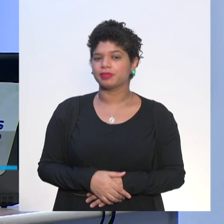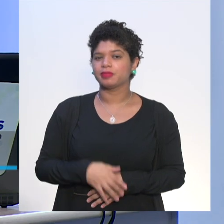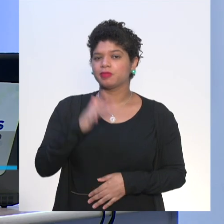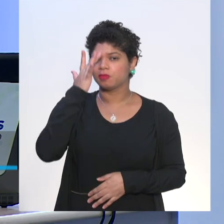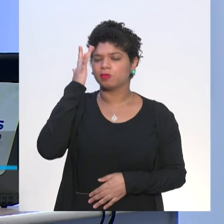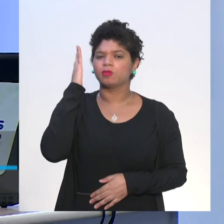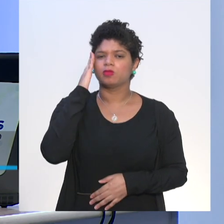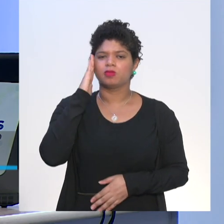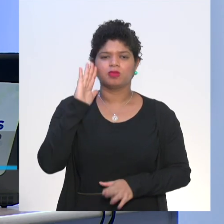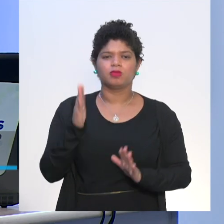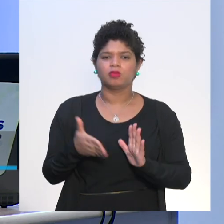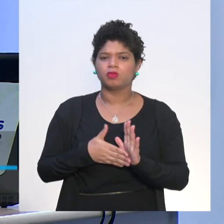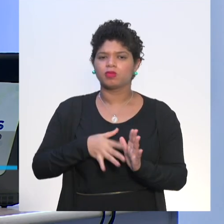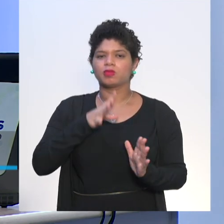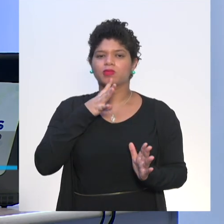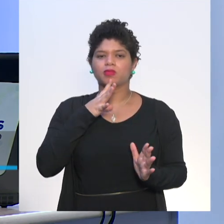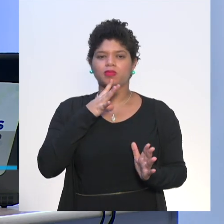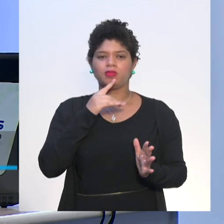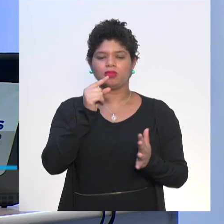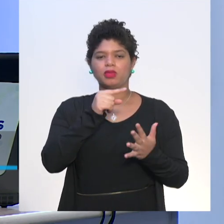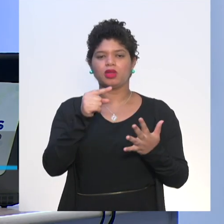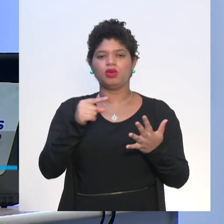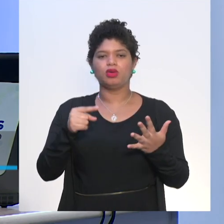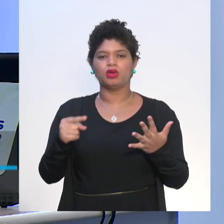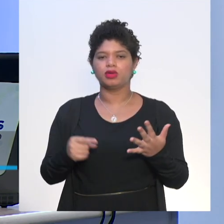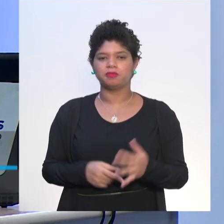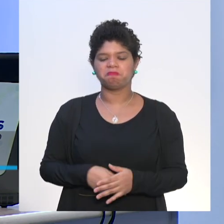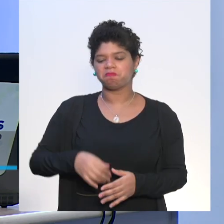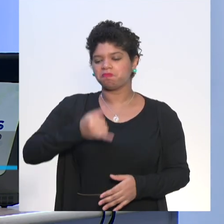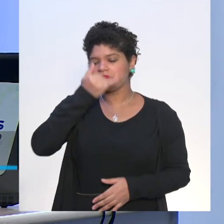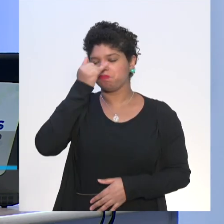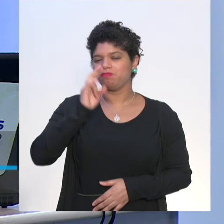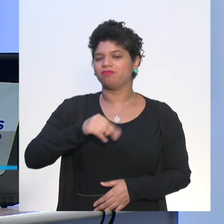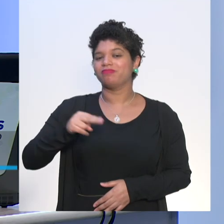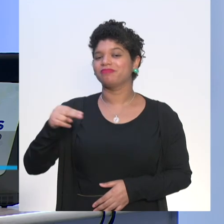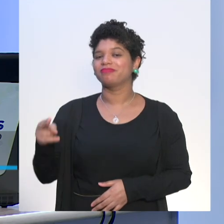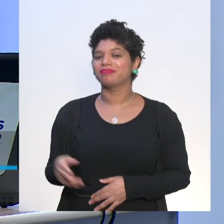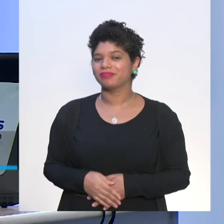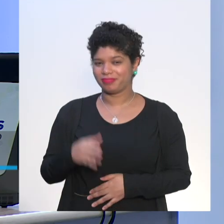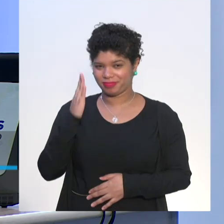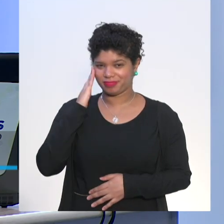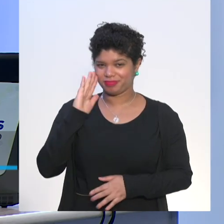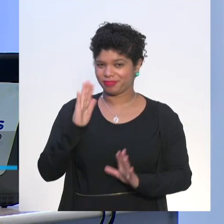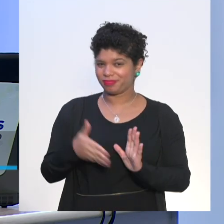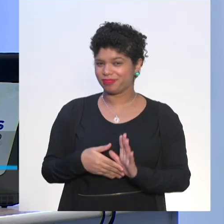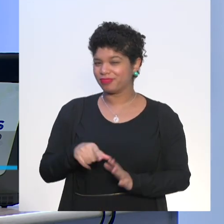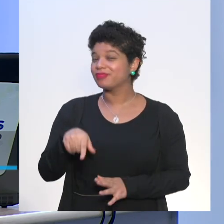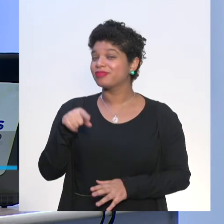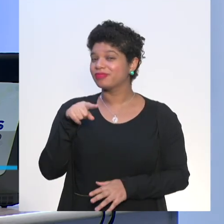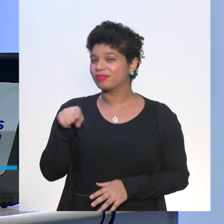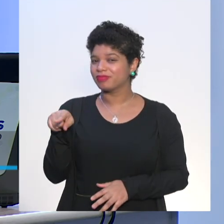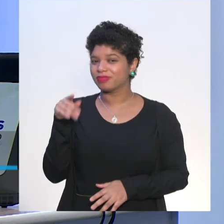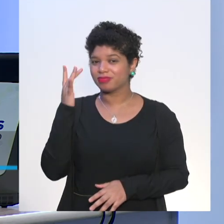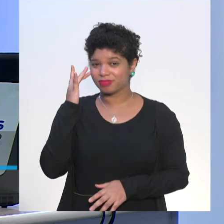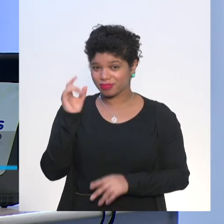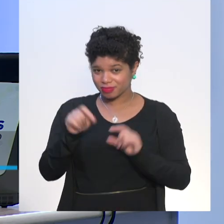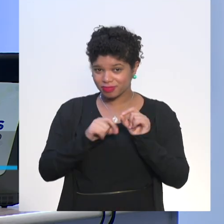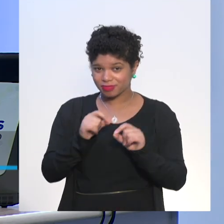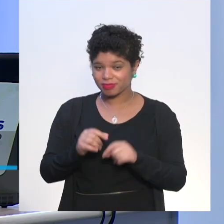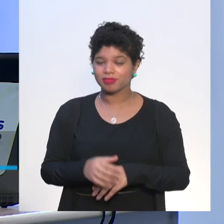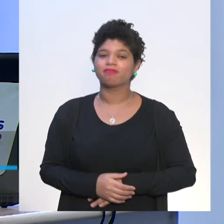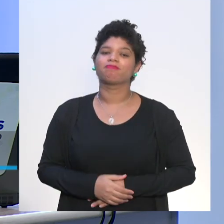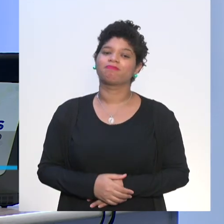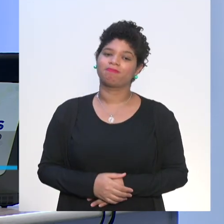conheça tudo sobre todas as coisas, nunca se engane, né? Será? Então, todas essas são questões,